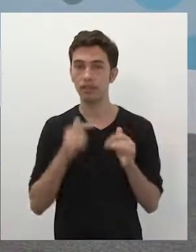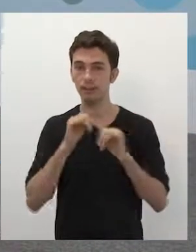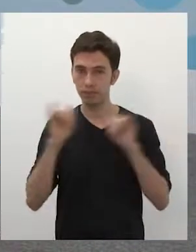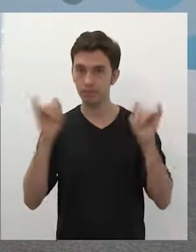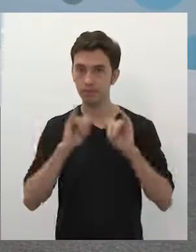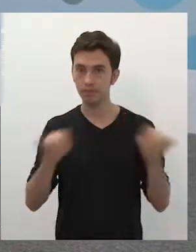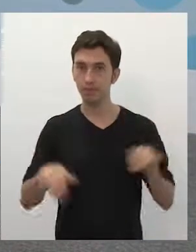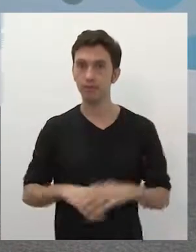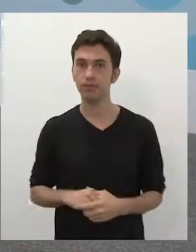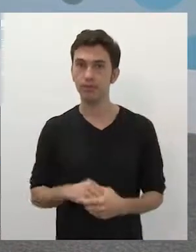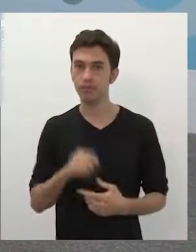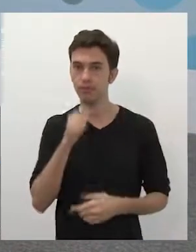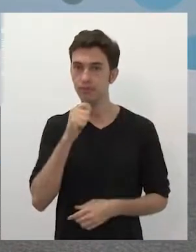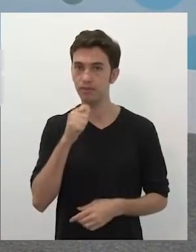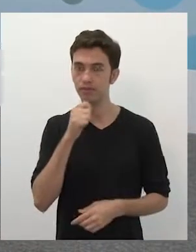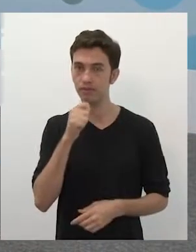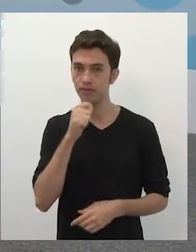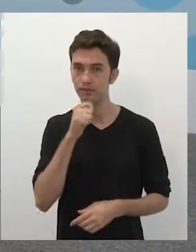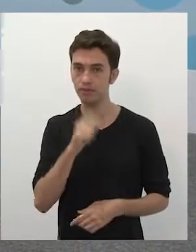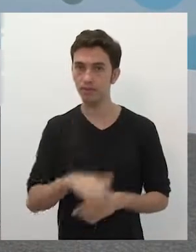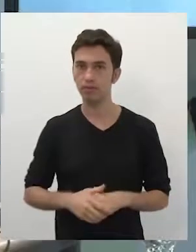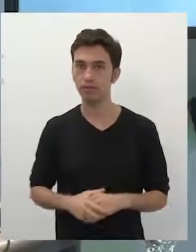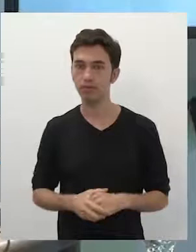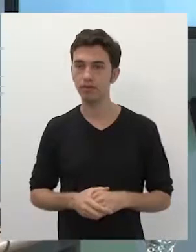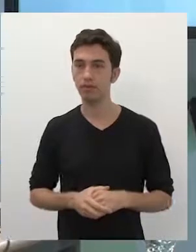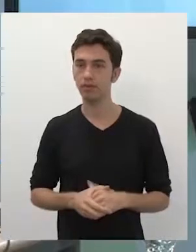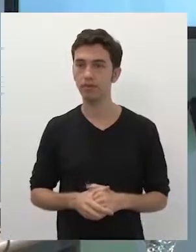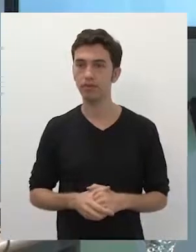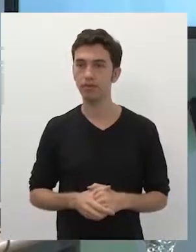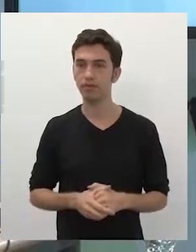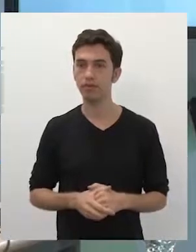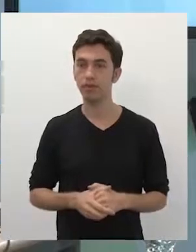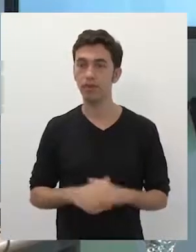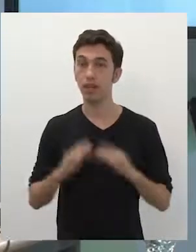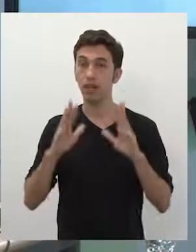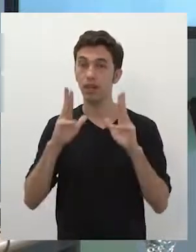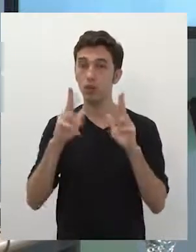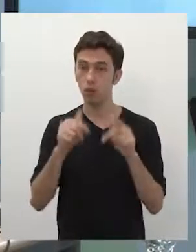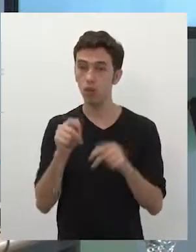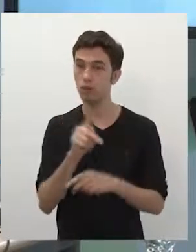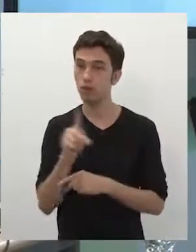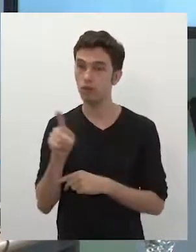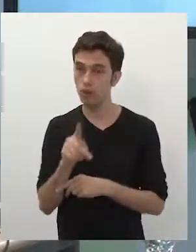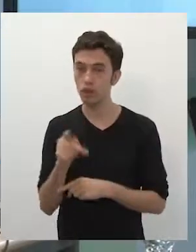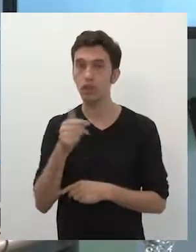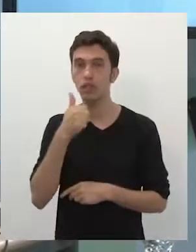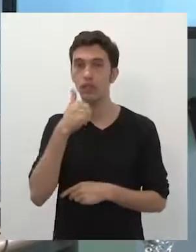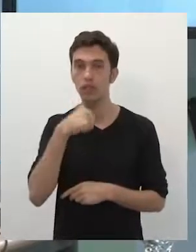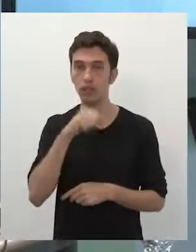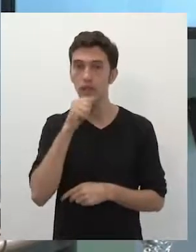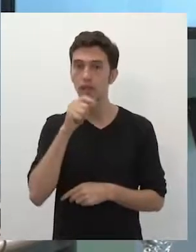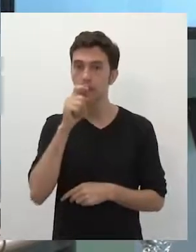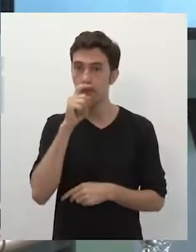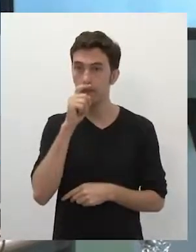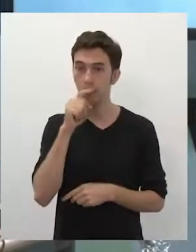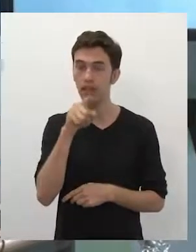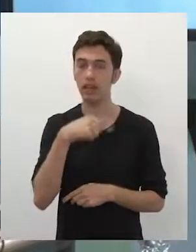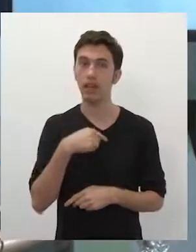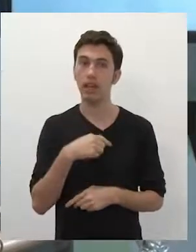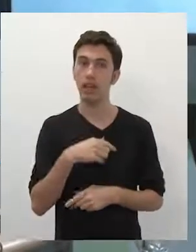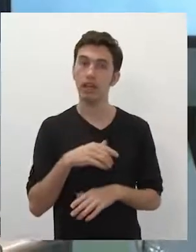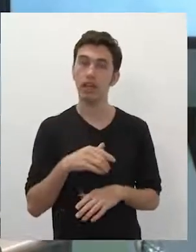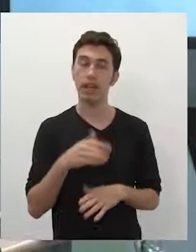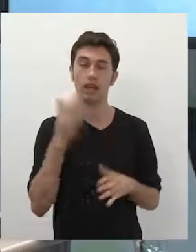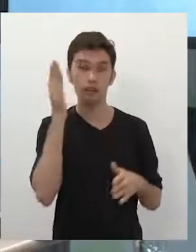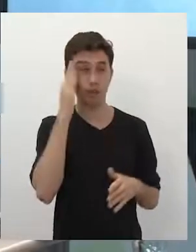reportagem. Caros colegas, né, pais também que nos acompanham, eu sei, eu tenho ciência que essa reportagem aqui ela é um